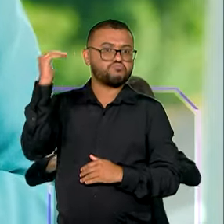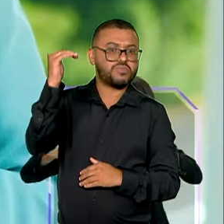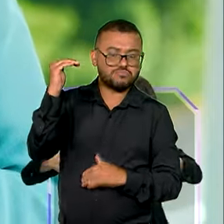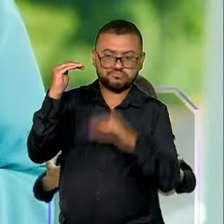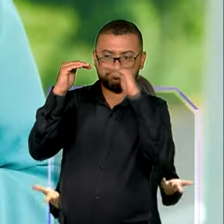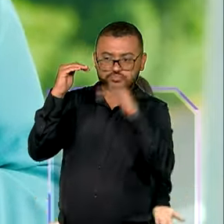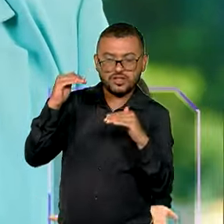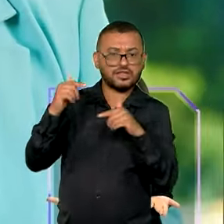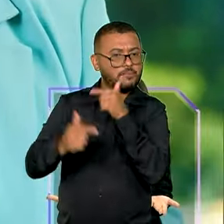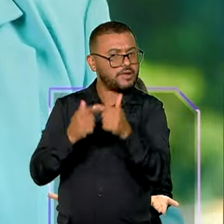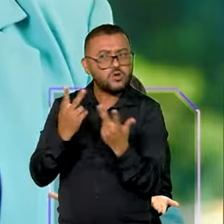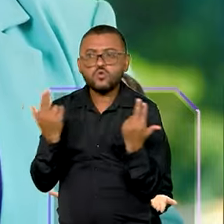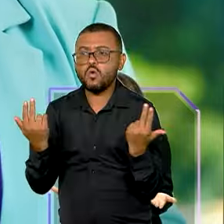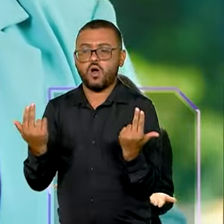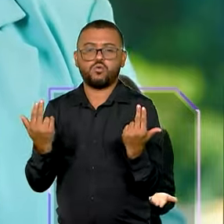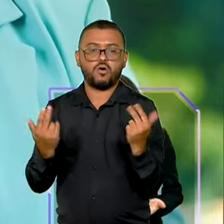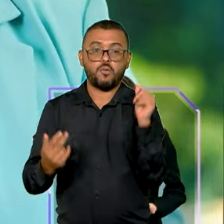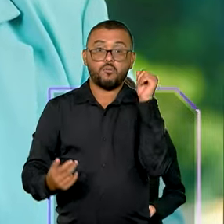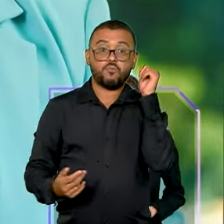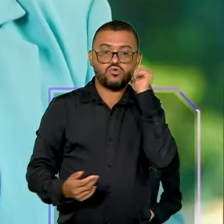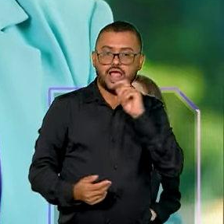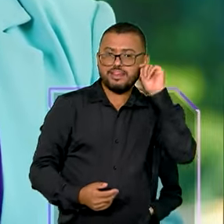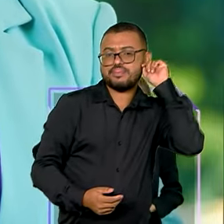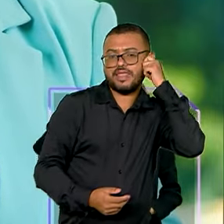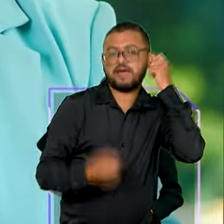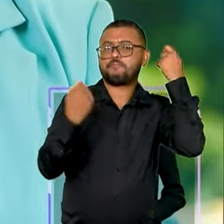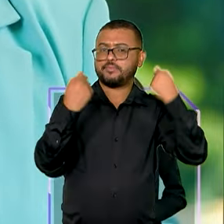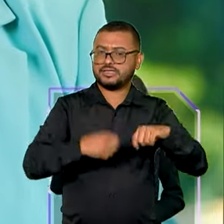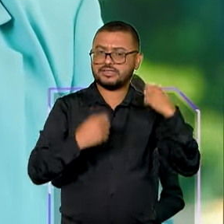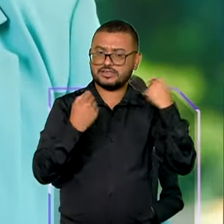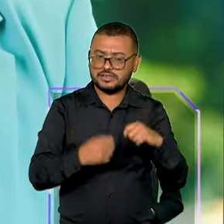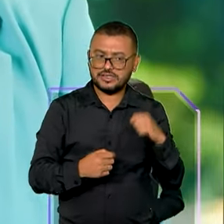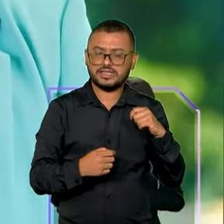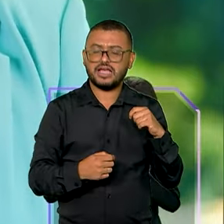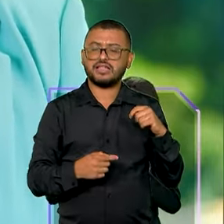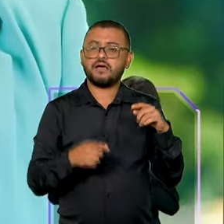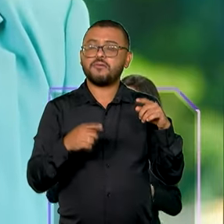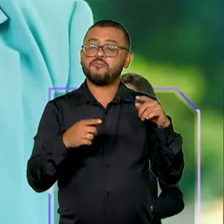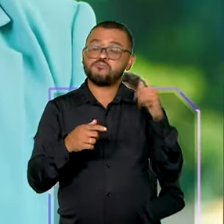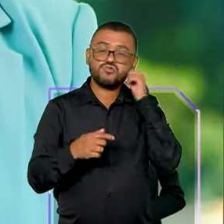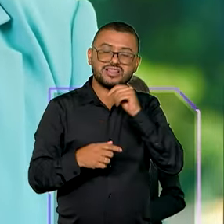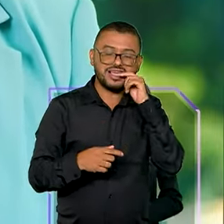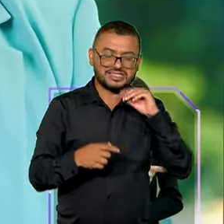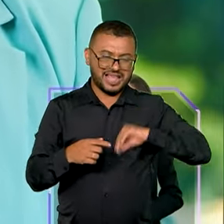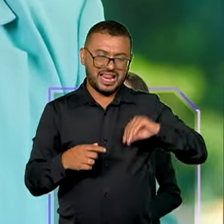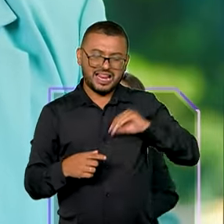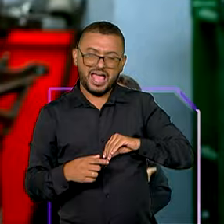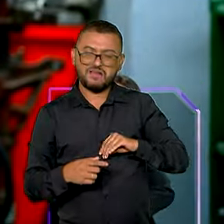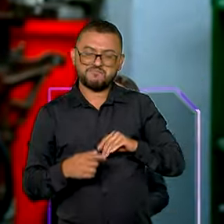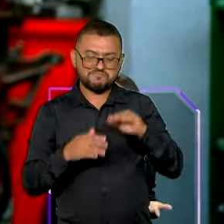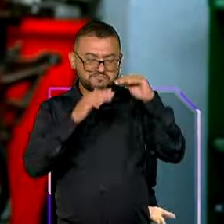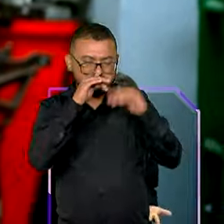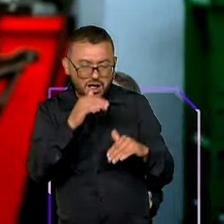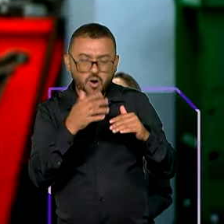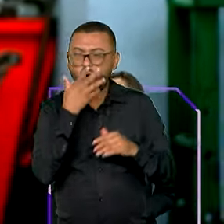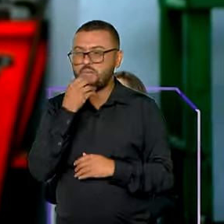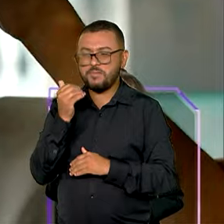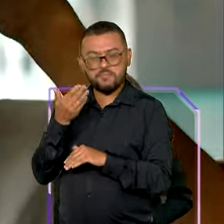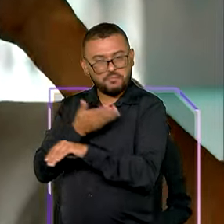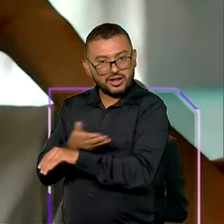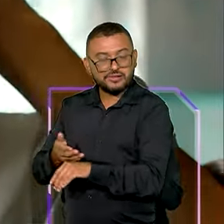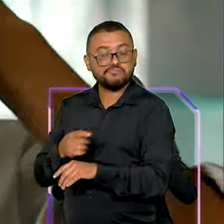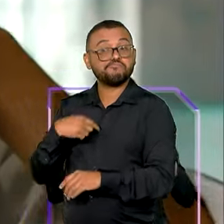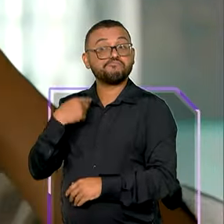o mesmo trabalho. E que as mulheres negras recebam menos da metade do salário dos homens brancos. Foi para